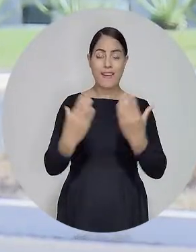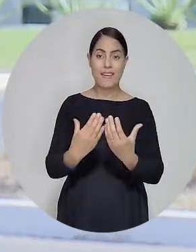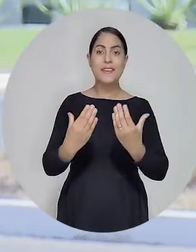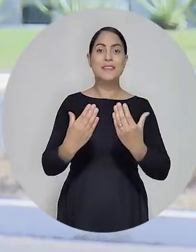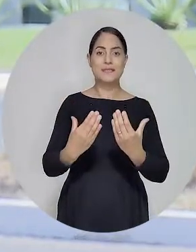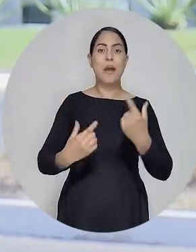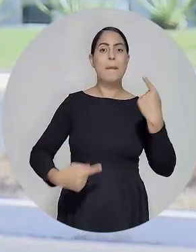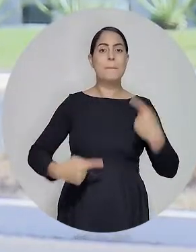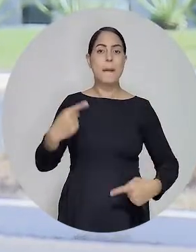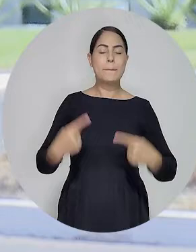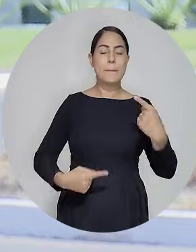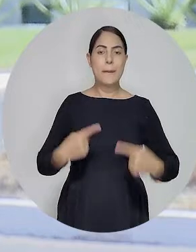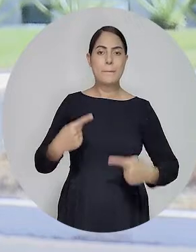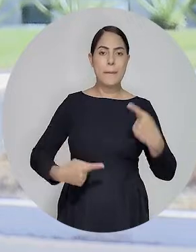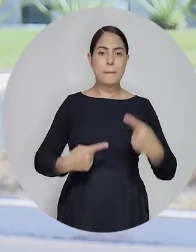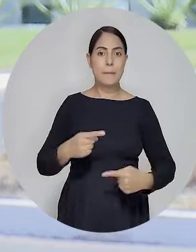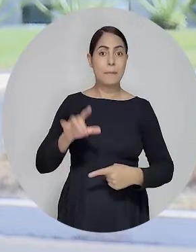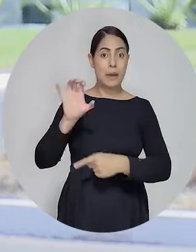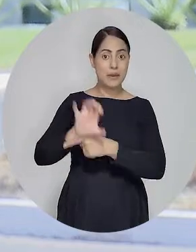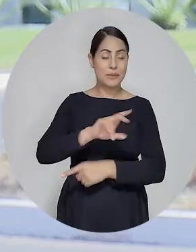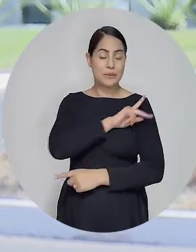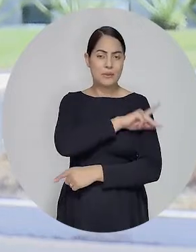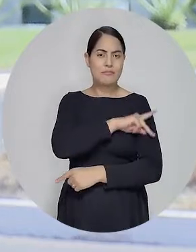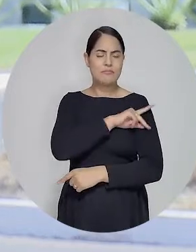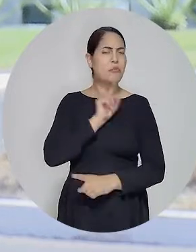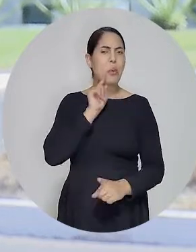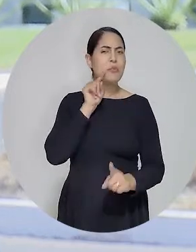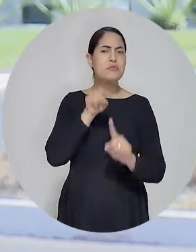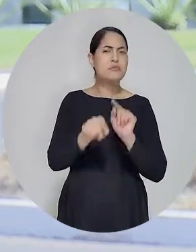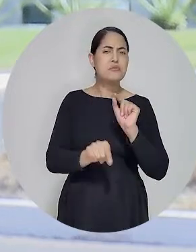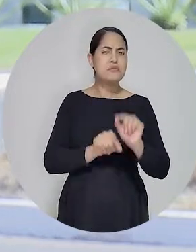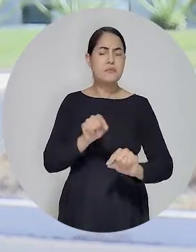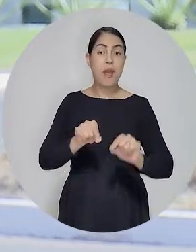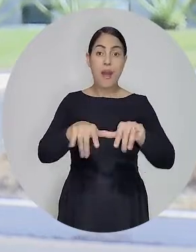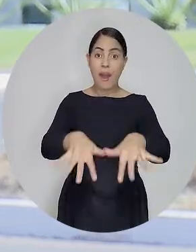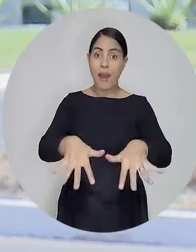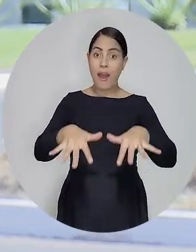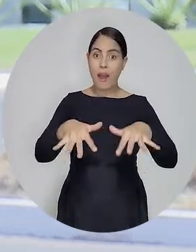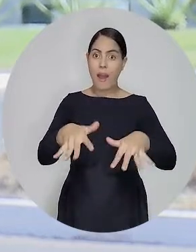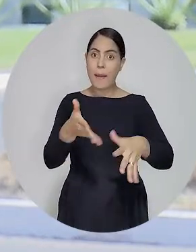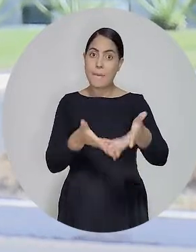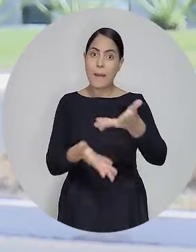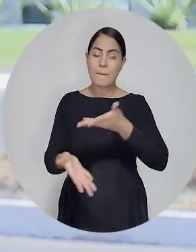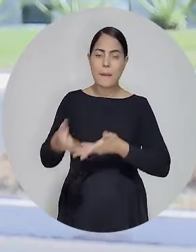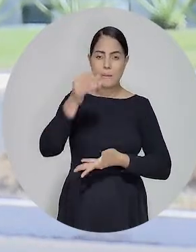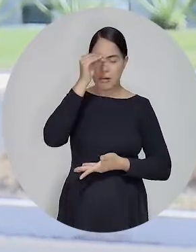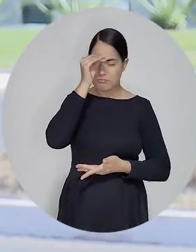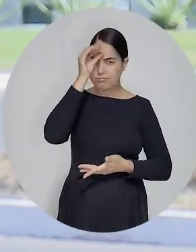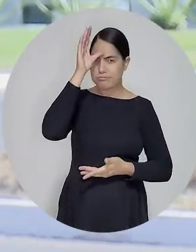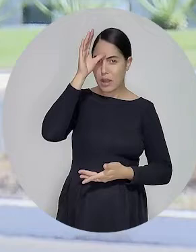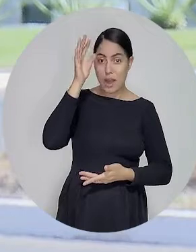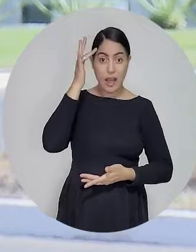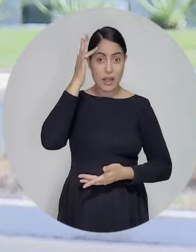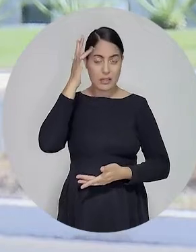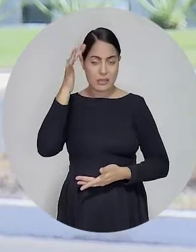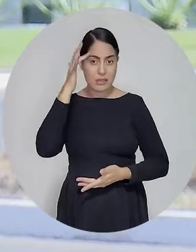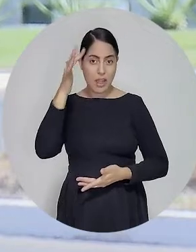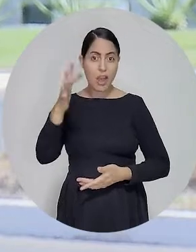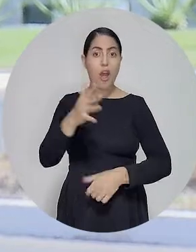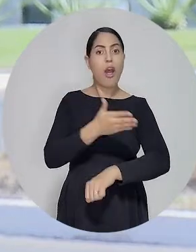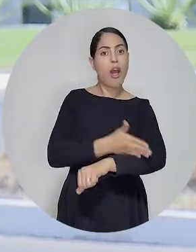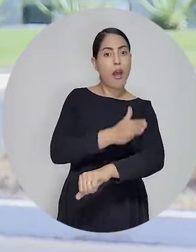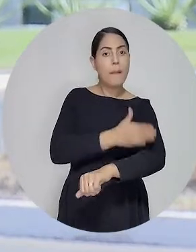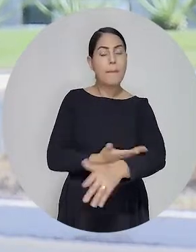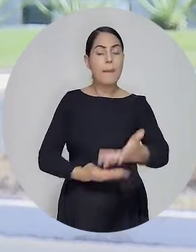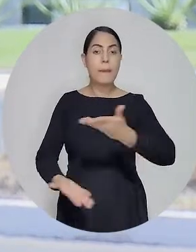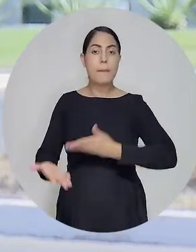e Direito Eleitoral do Piauí. A intenção do encontro virtual foi de criar um espaço para a construção de conhecimentos